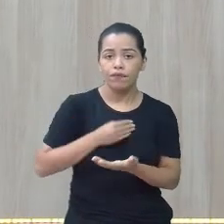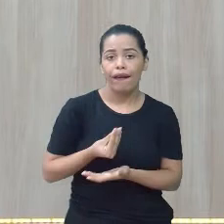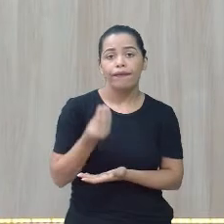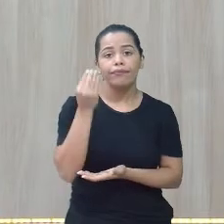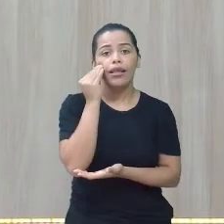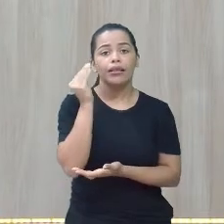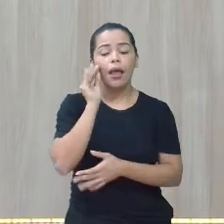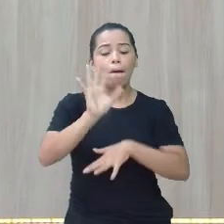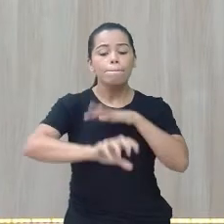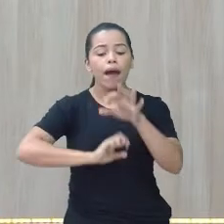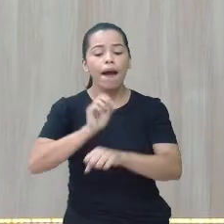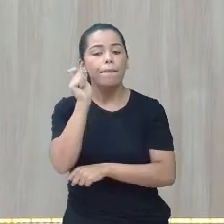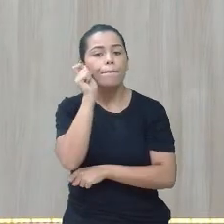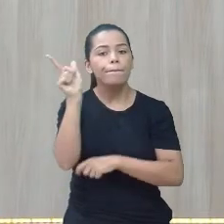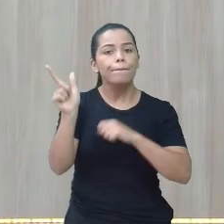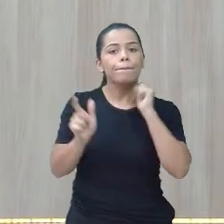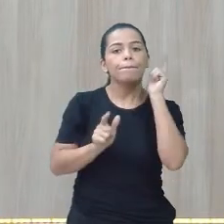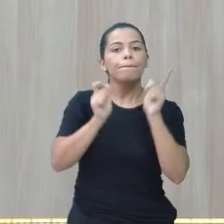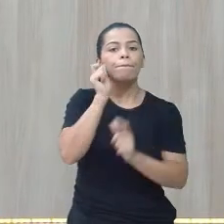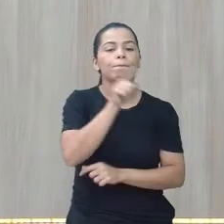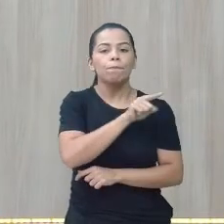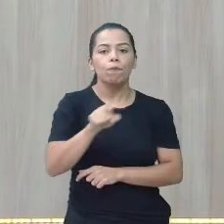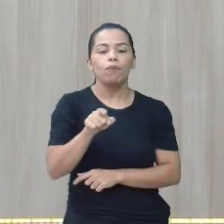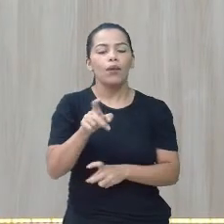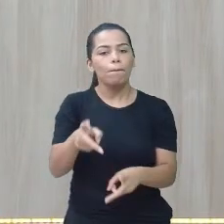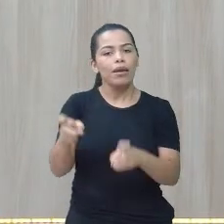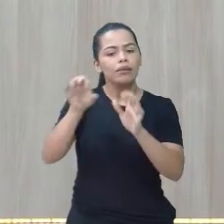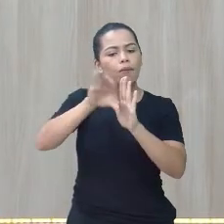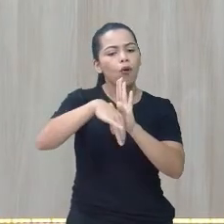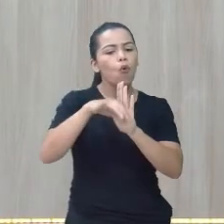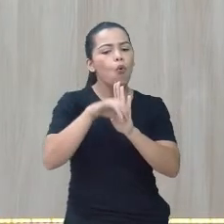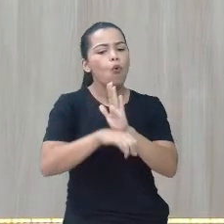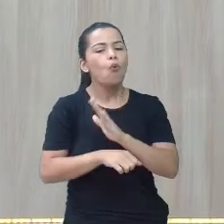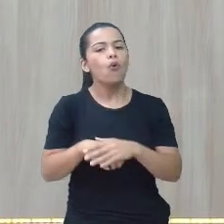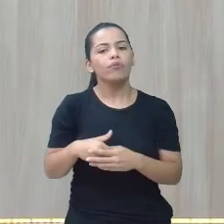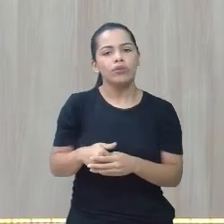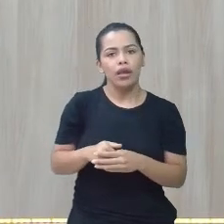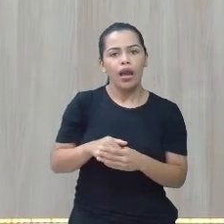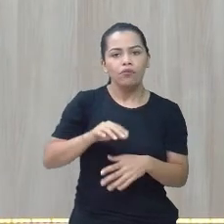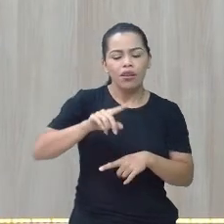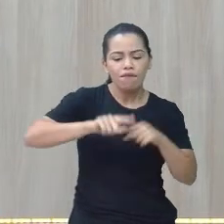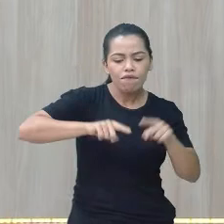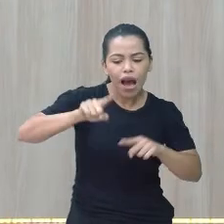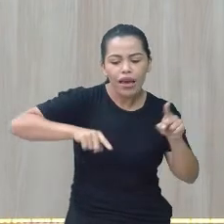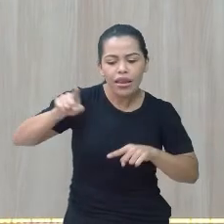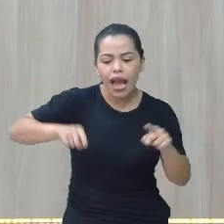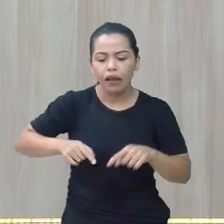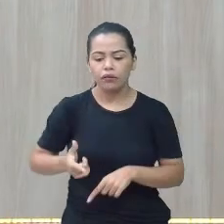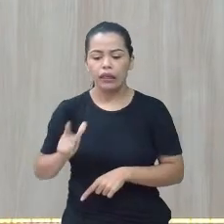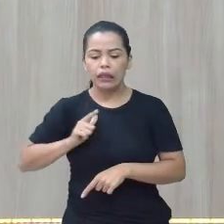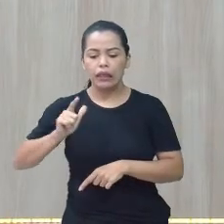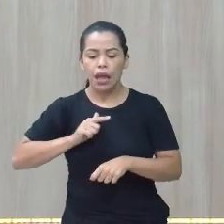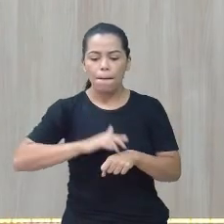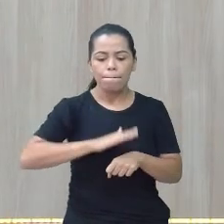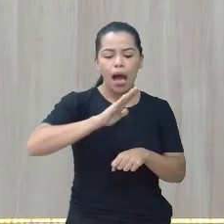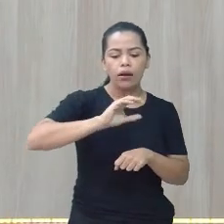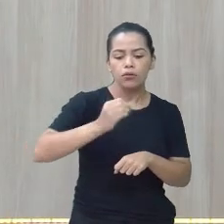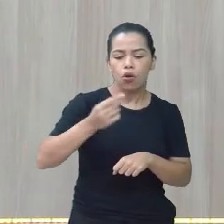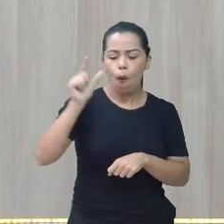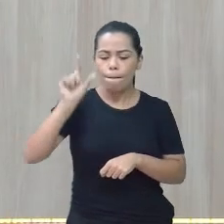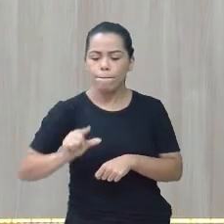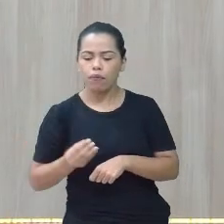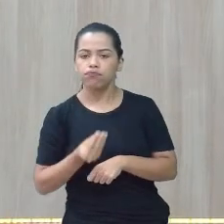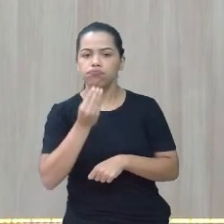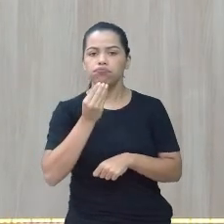para que você perceba que essa noção de aleatório, de ter mais chance e menos chance, ela pode ser calculada, né?